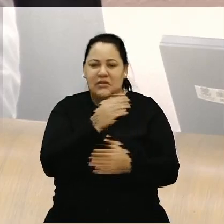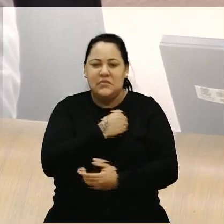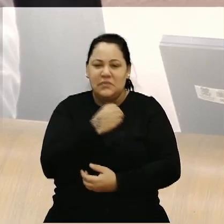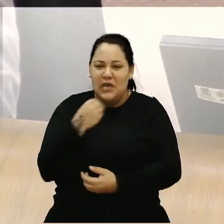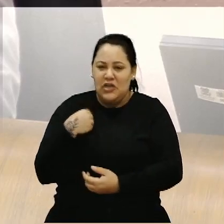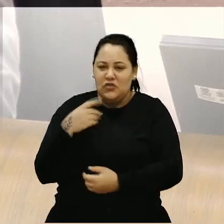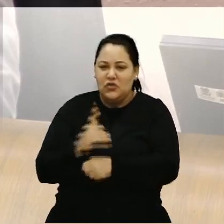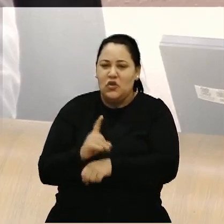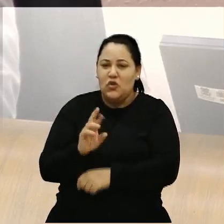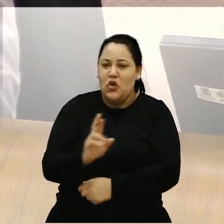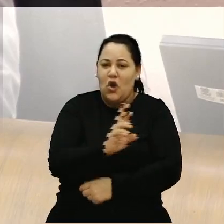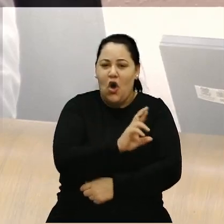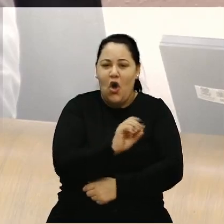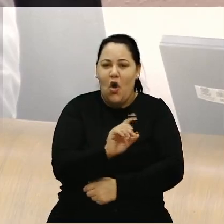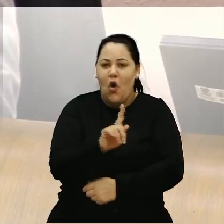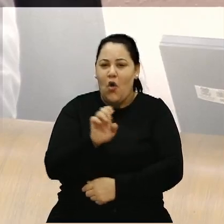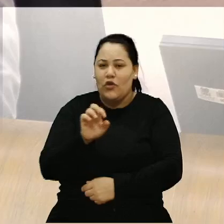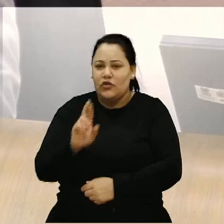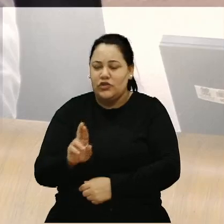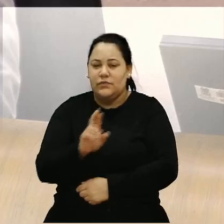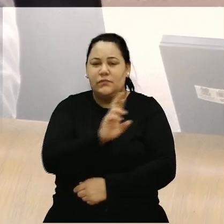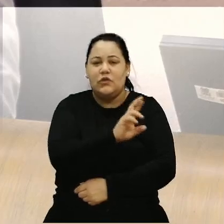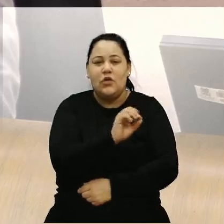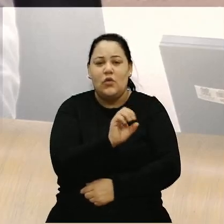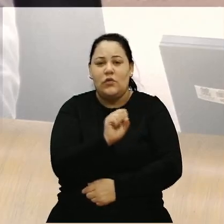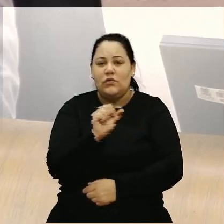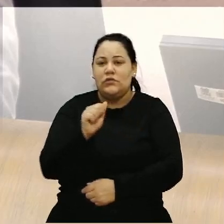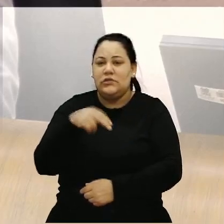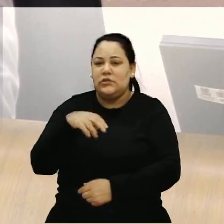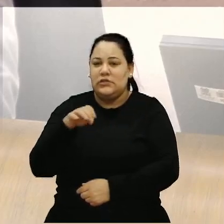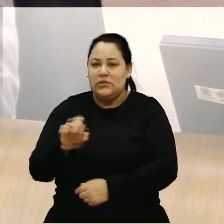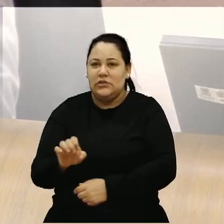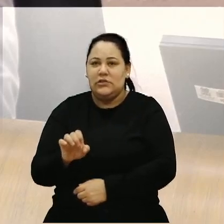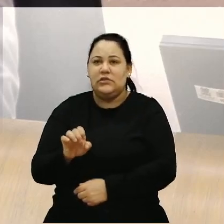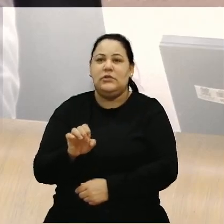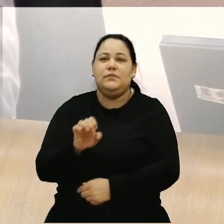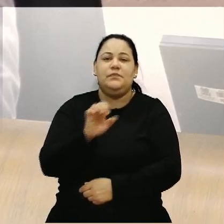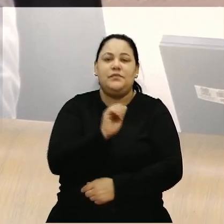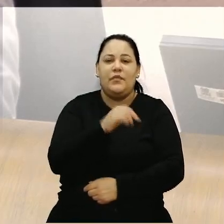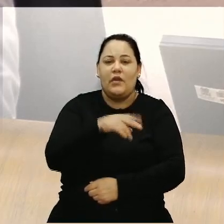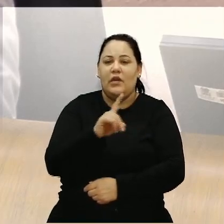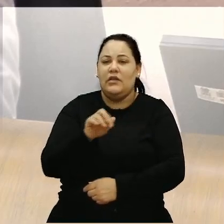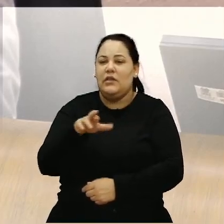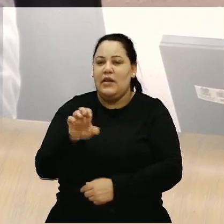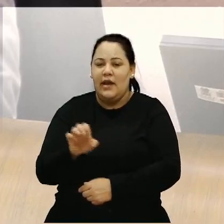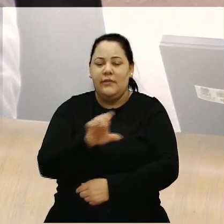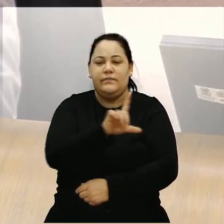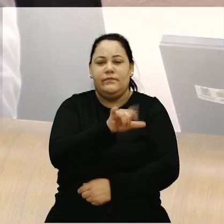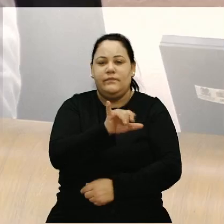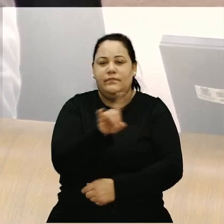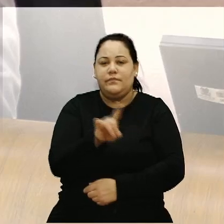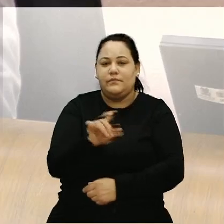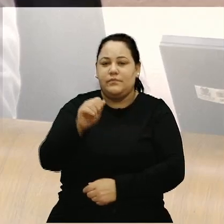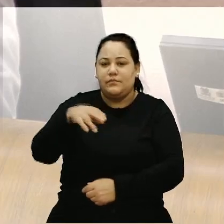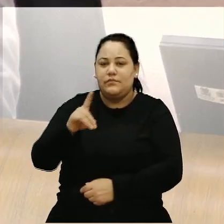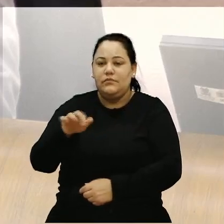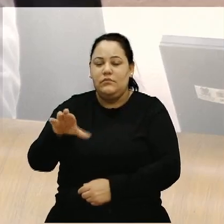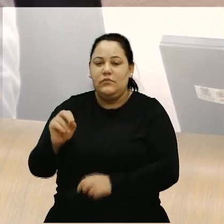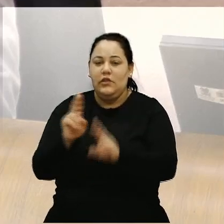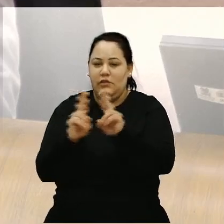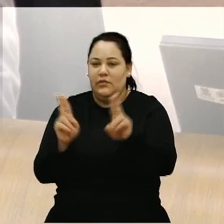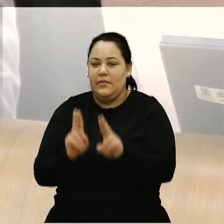a Rosane maravilhosa que vai coordenar lá, né? Ao Dr. André Leite, ao Dr. Lisandro Pavan, presidente e vice da